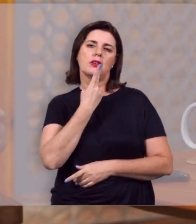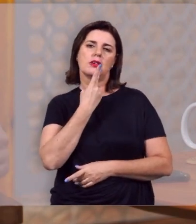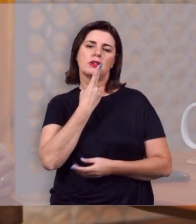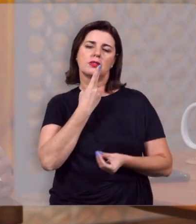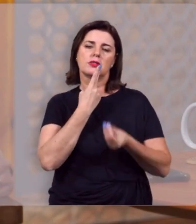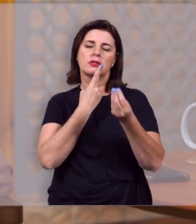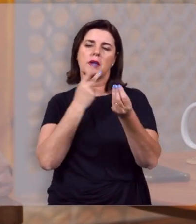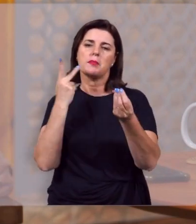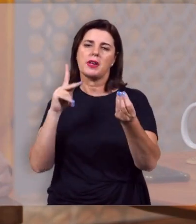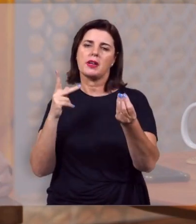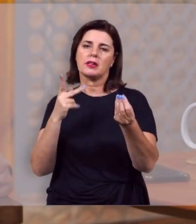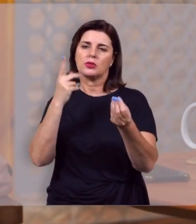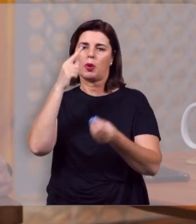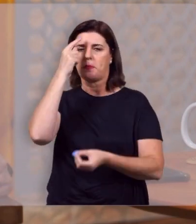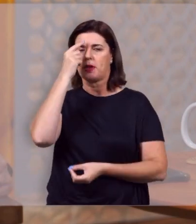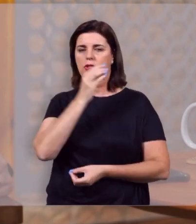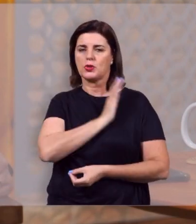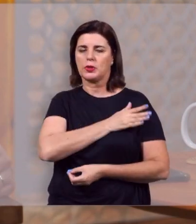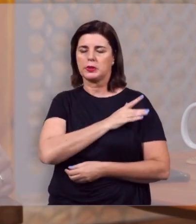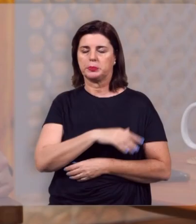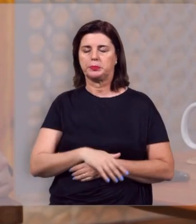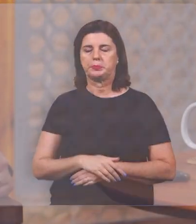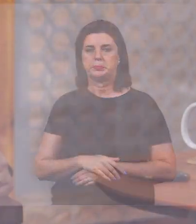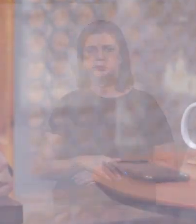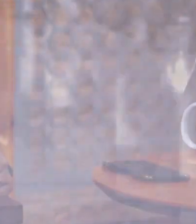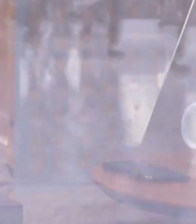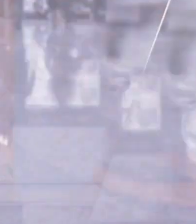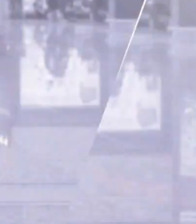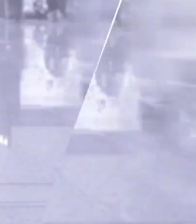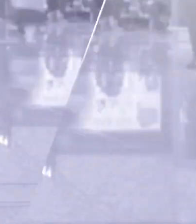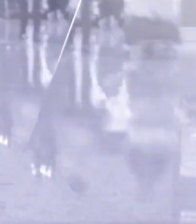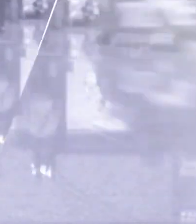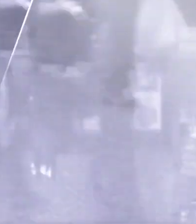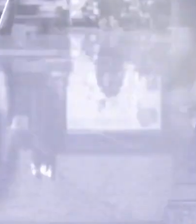Lopes, trazendo a mensagem à sua mente e ao seu coração.